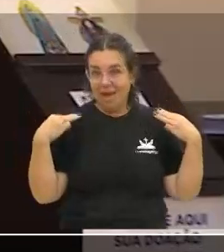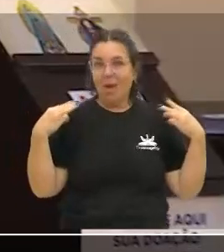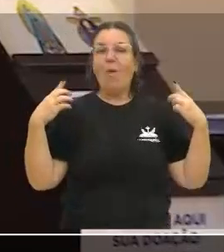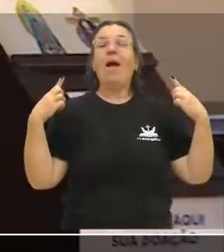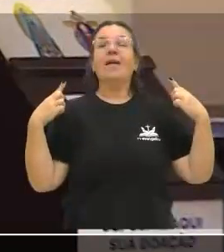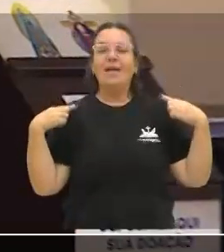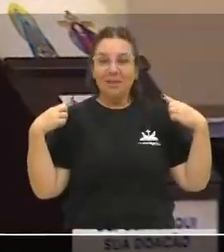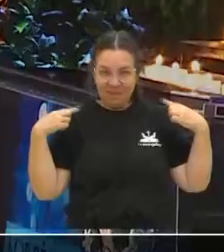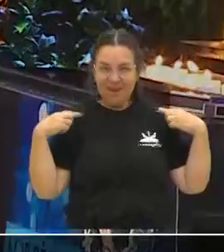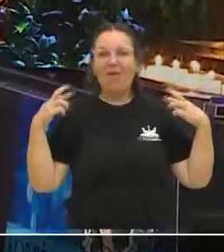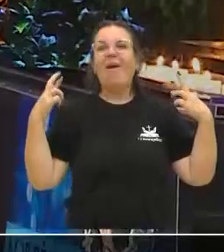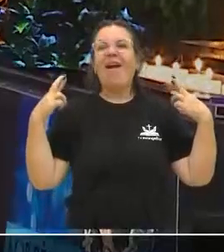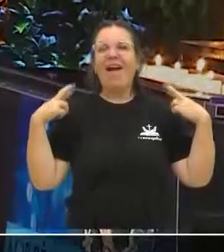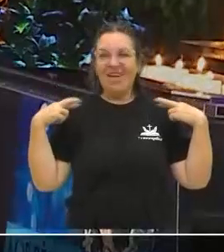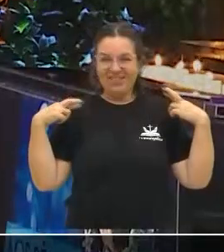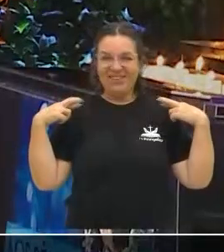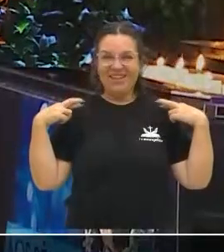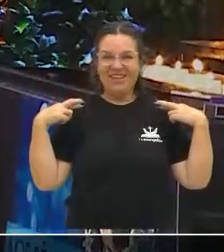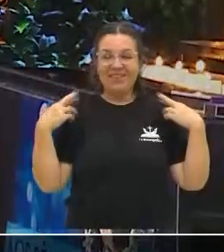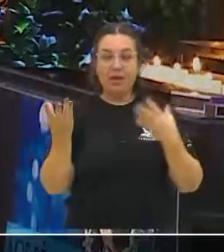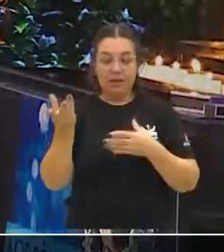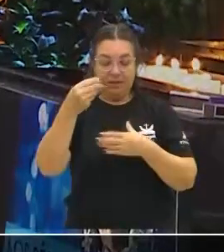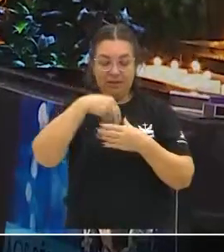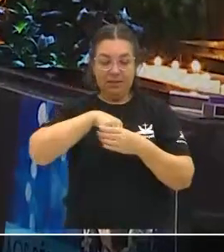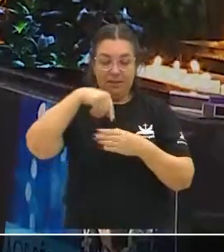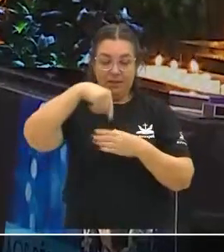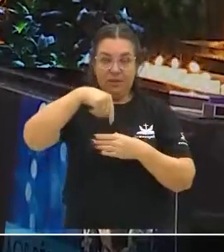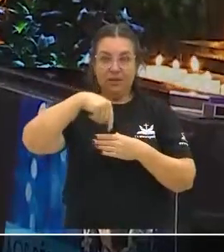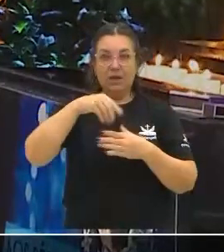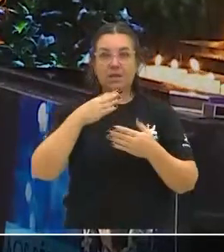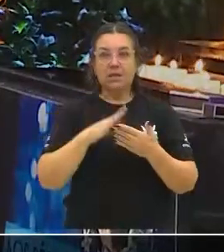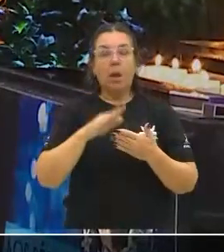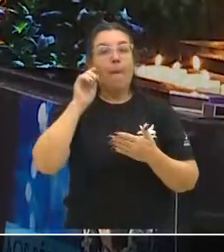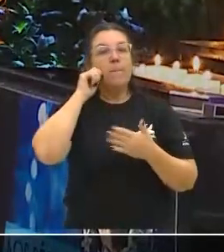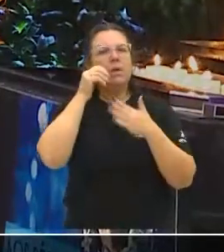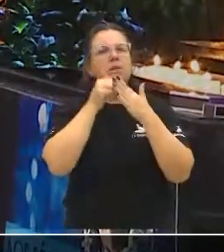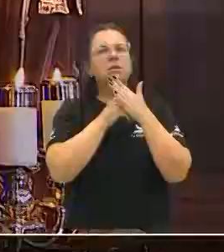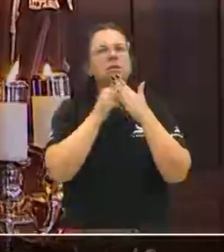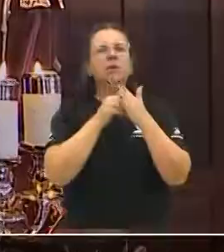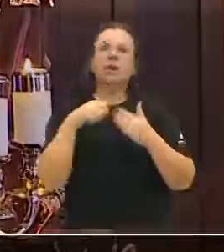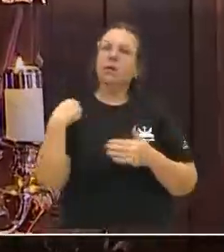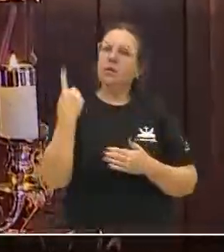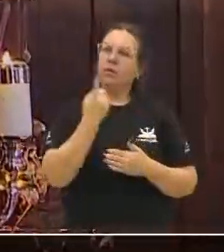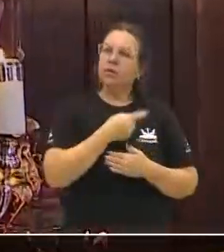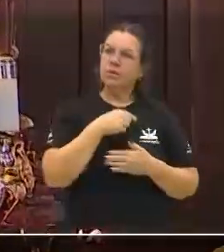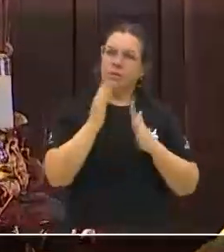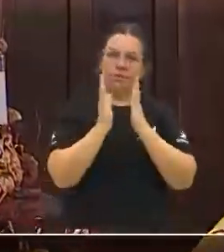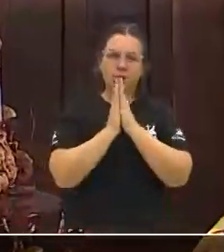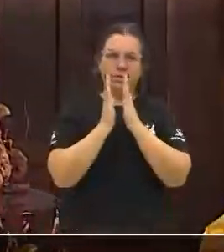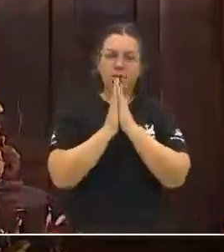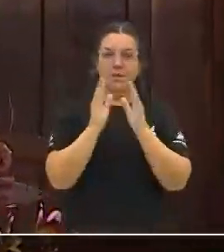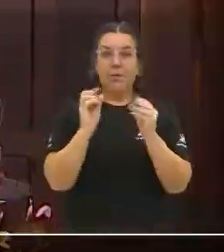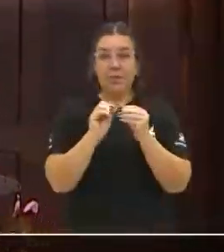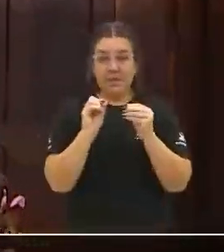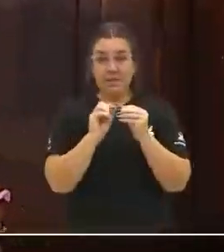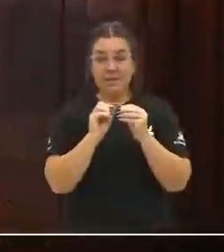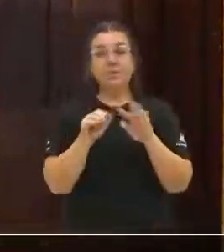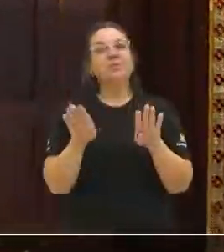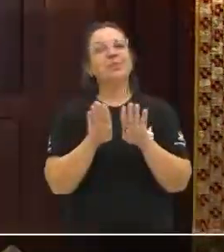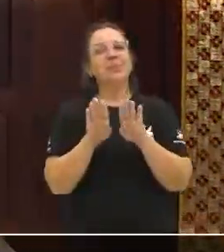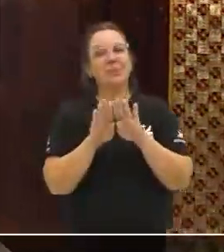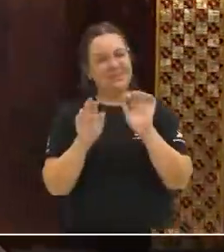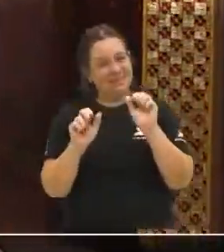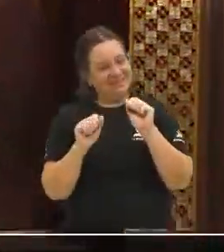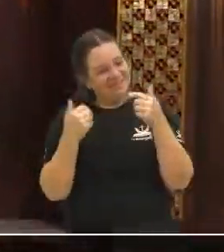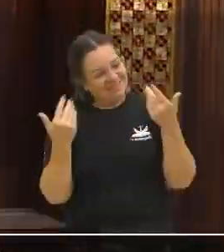Gabriel, Rafael, dentro desse mistério de que nós estamos rezando, e claro,